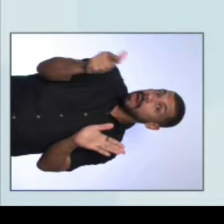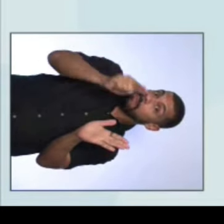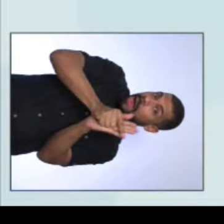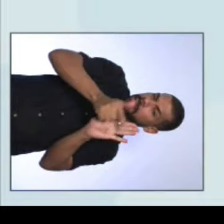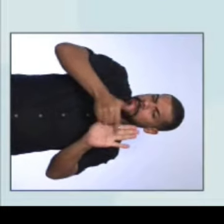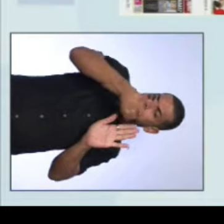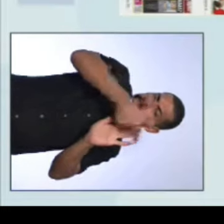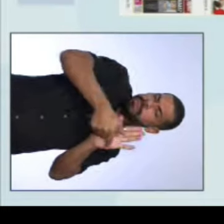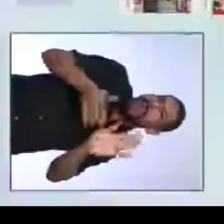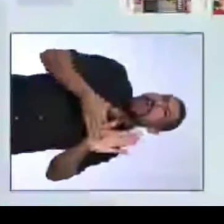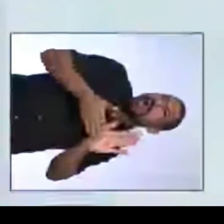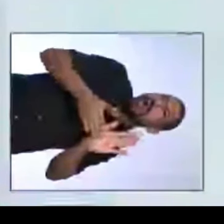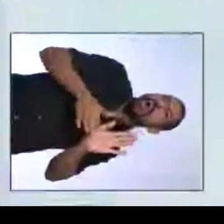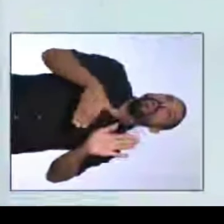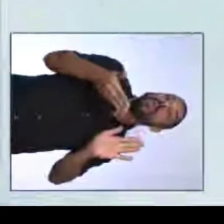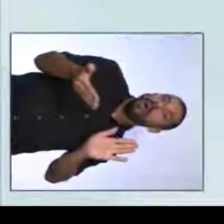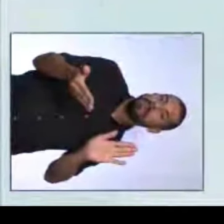jornal, né?